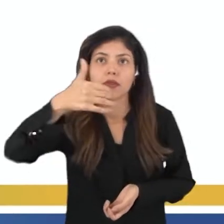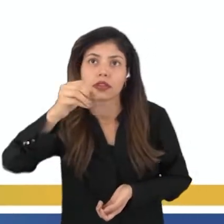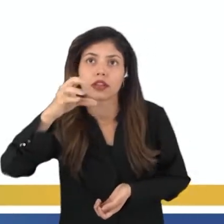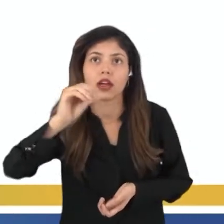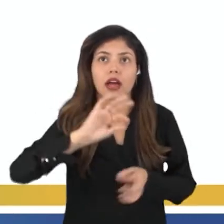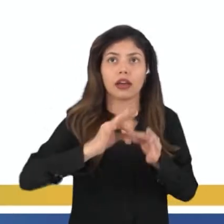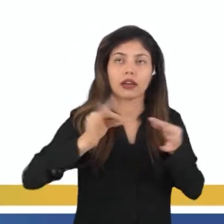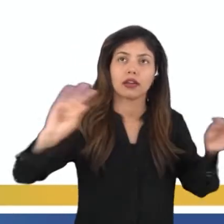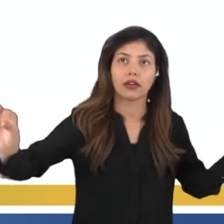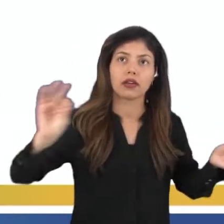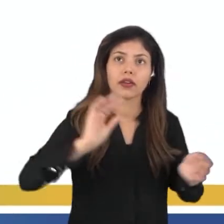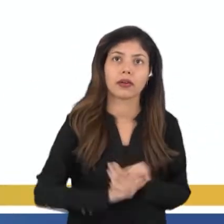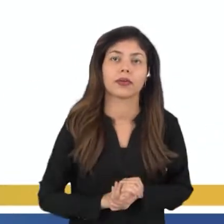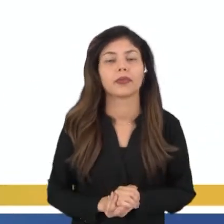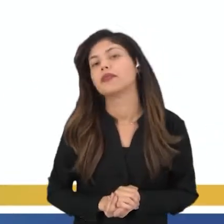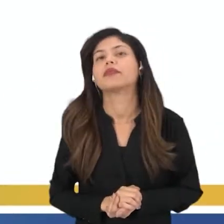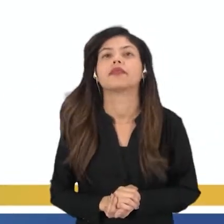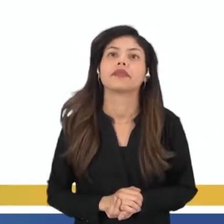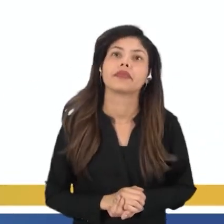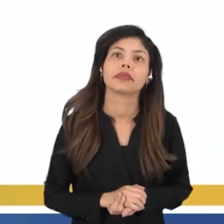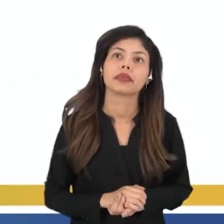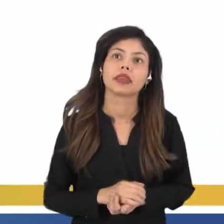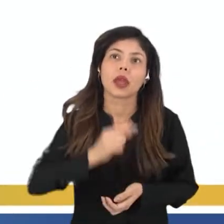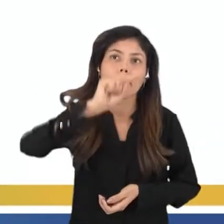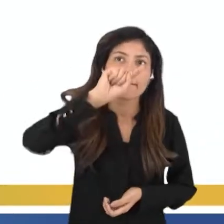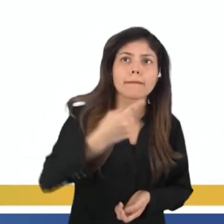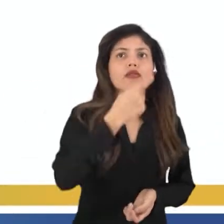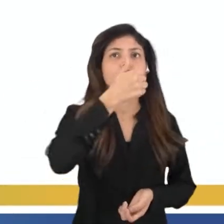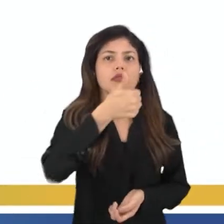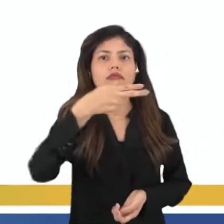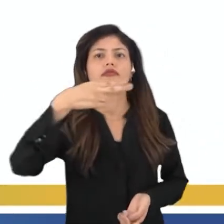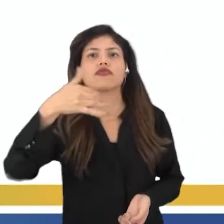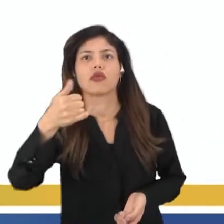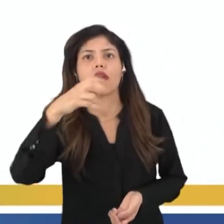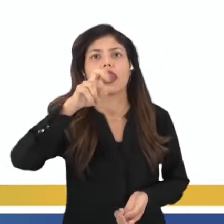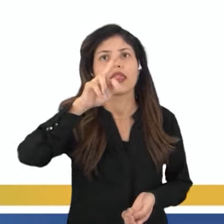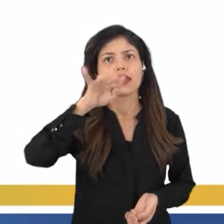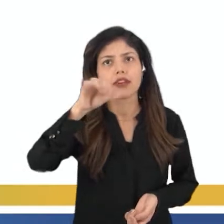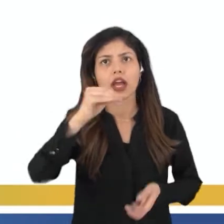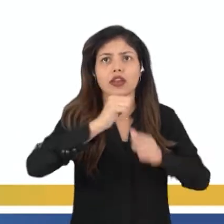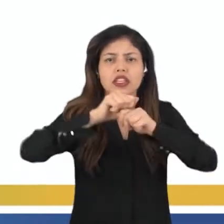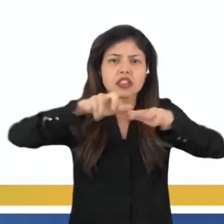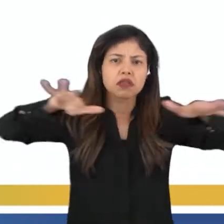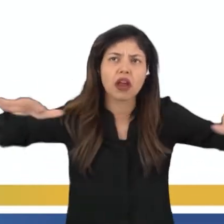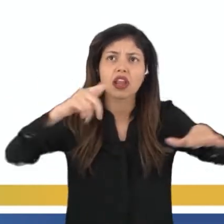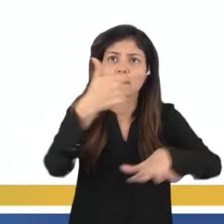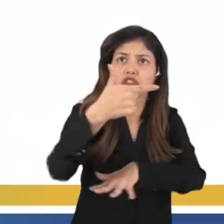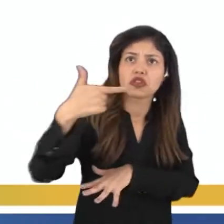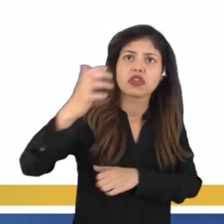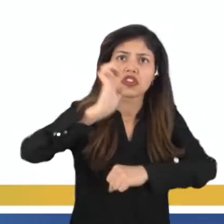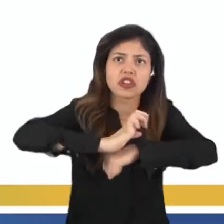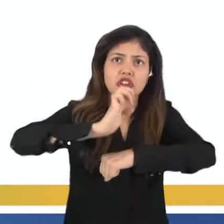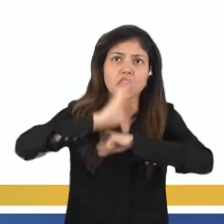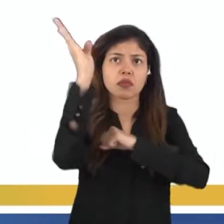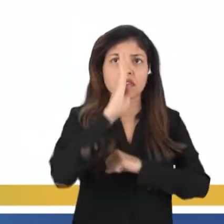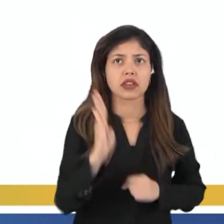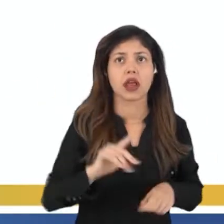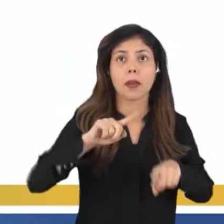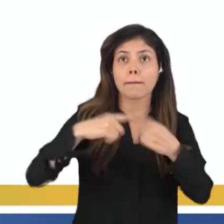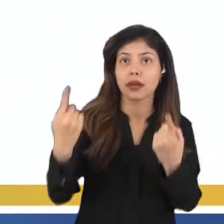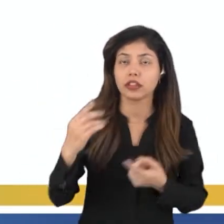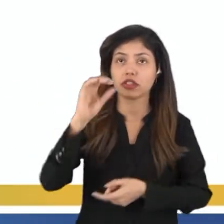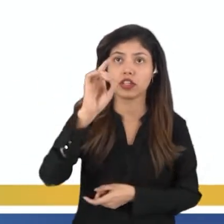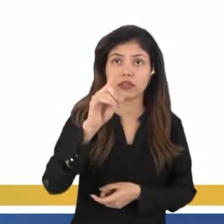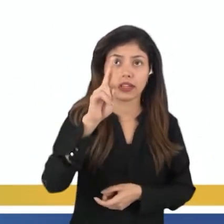30.129 quilômetros de extensão, 1.121 eletrificados, espalhados por 22 estados brasileiros, mais o